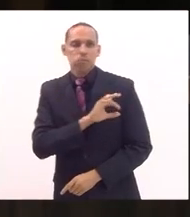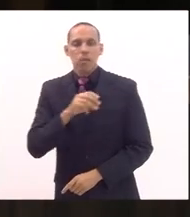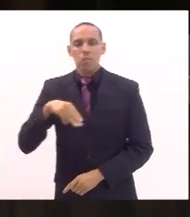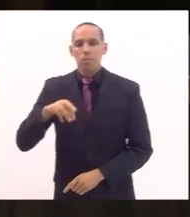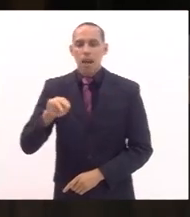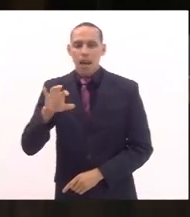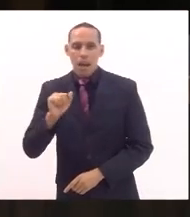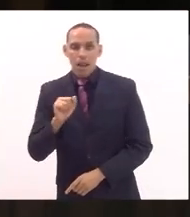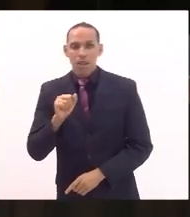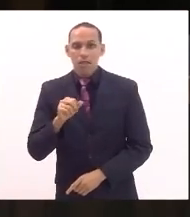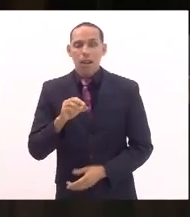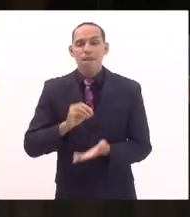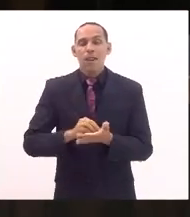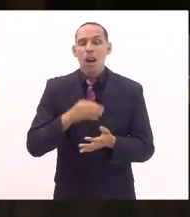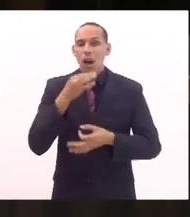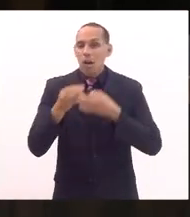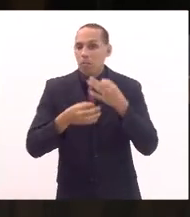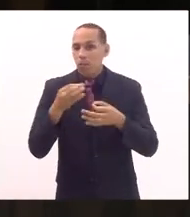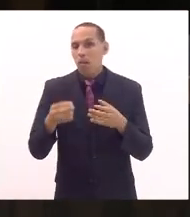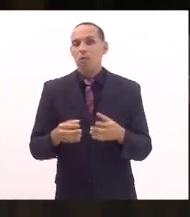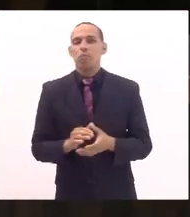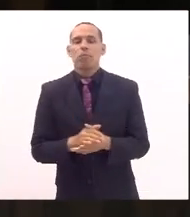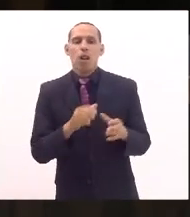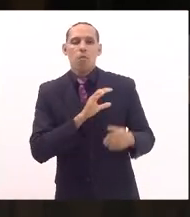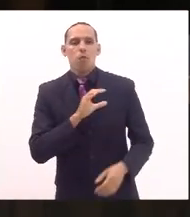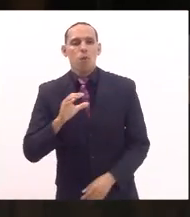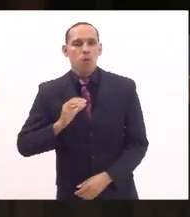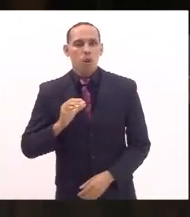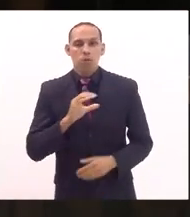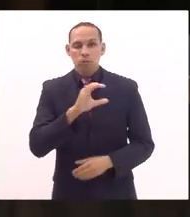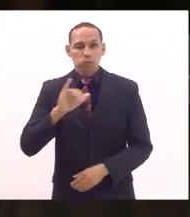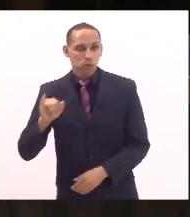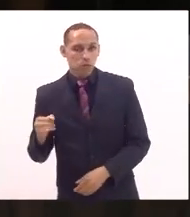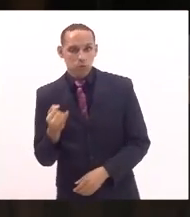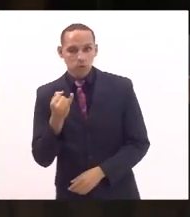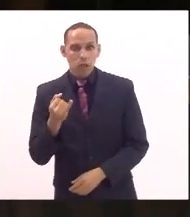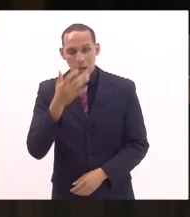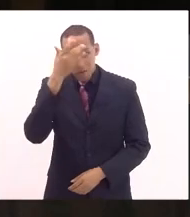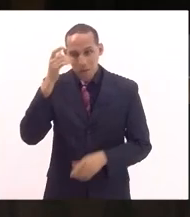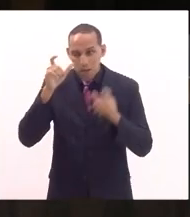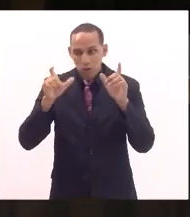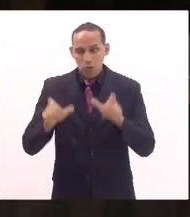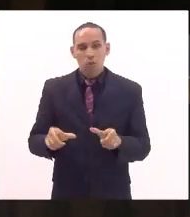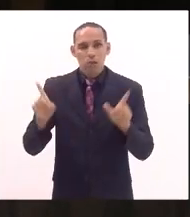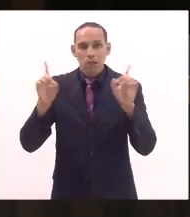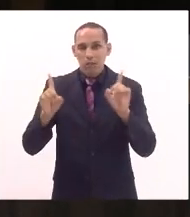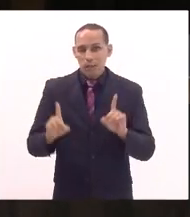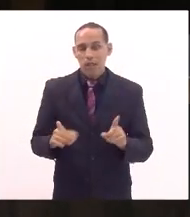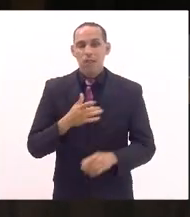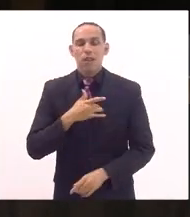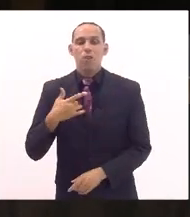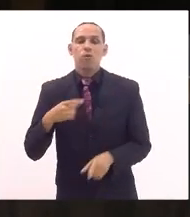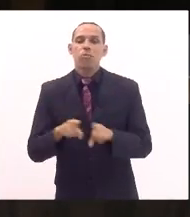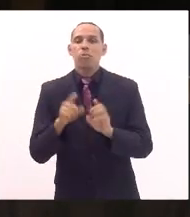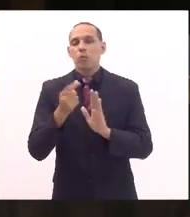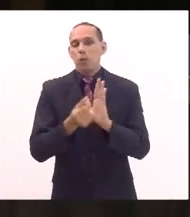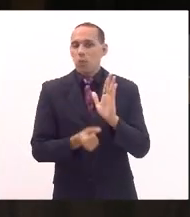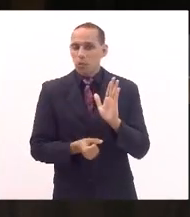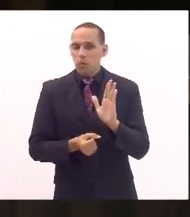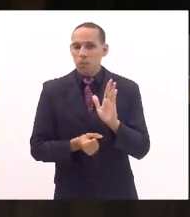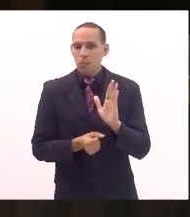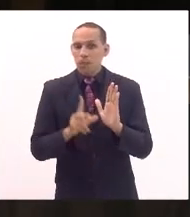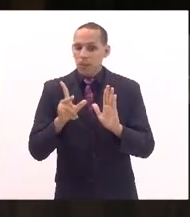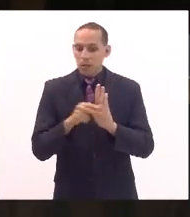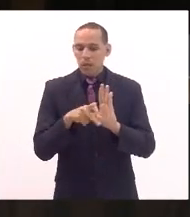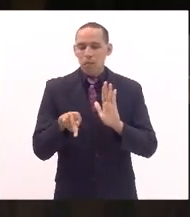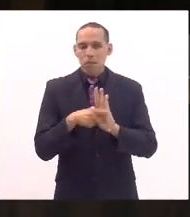pendendo de pareceres das comissões de correção Justiça da pessoa com deficiência de saúde e orçamento